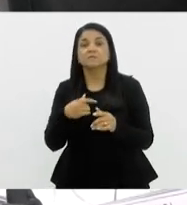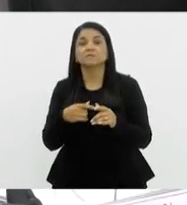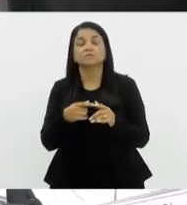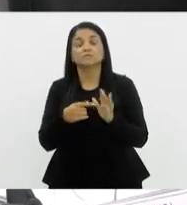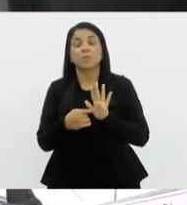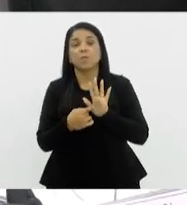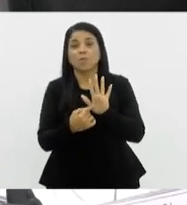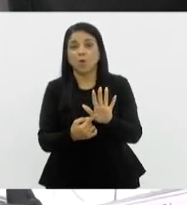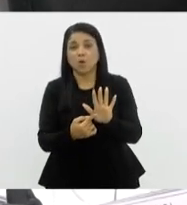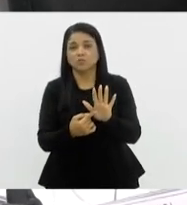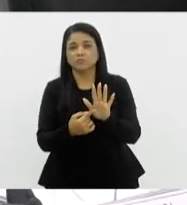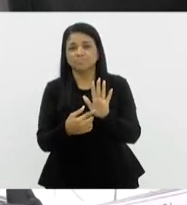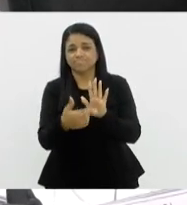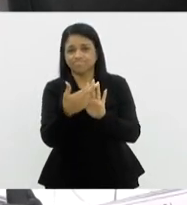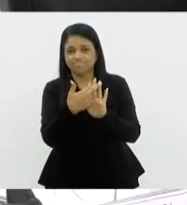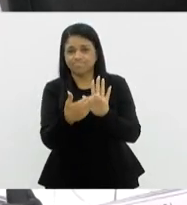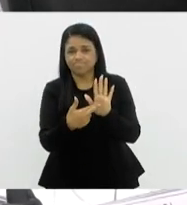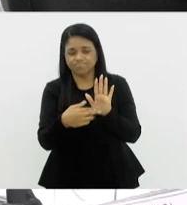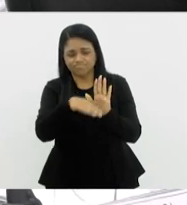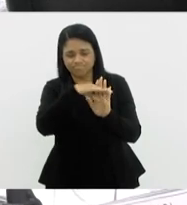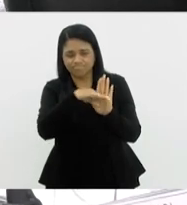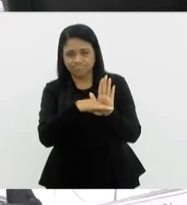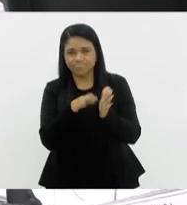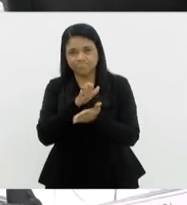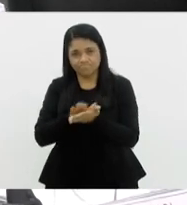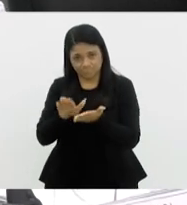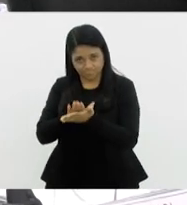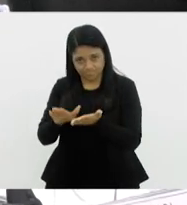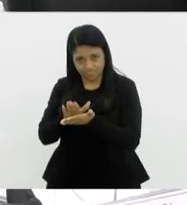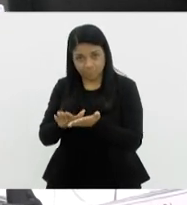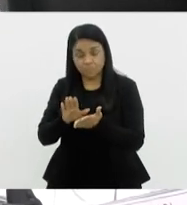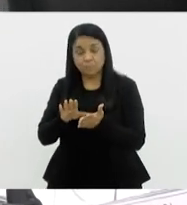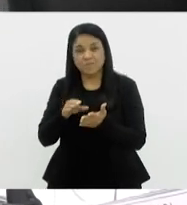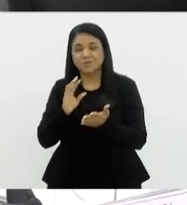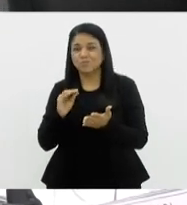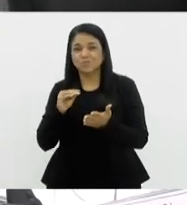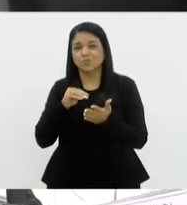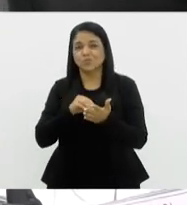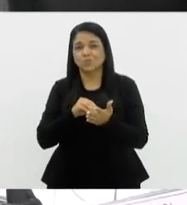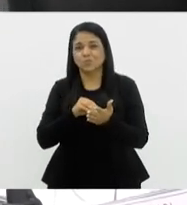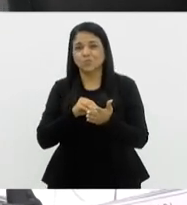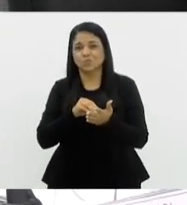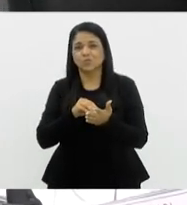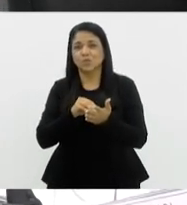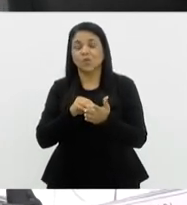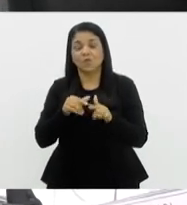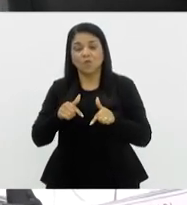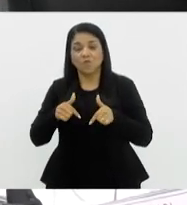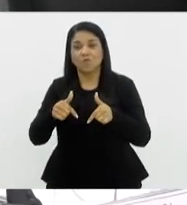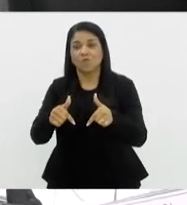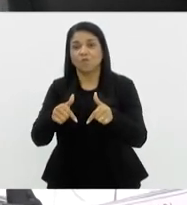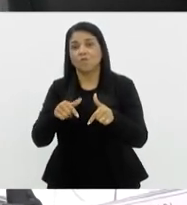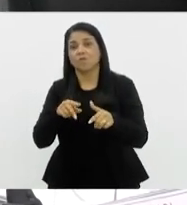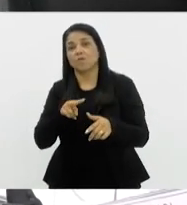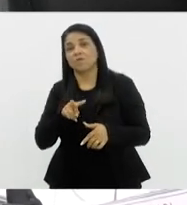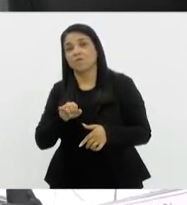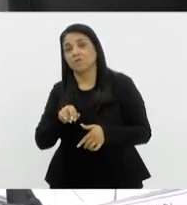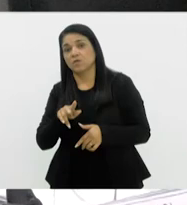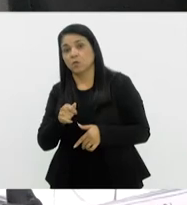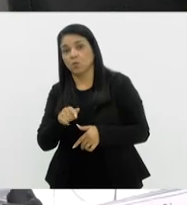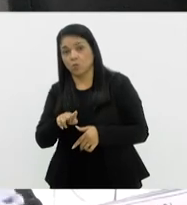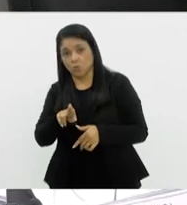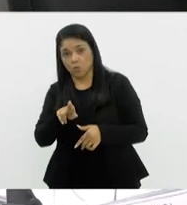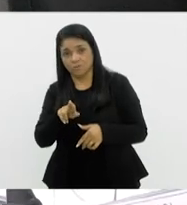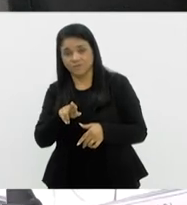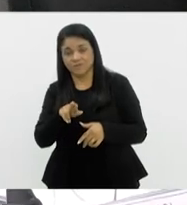aqui criteriosamente a questão da despesa, mas ela não coloca a questão do vigor, essa lei entrará em vigor na data de... É só a questão